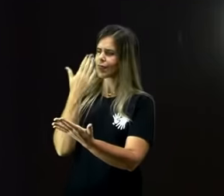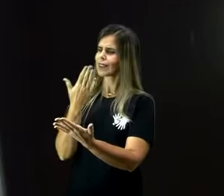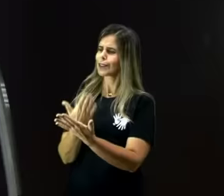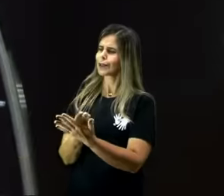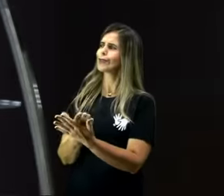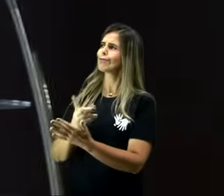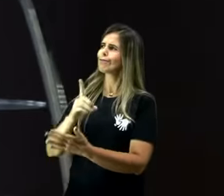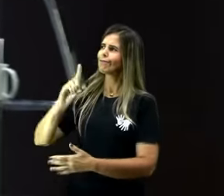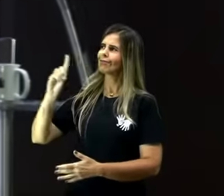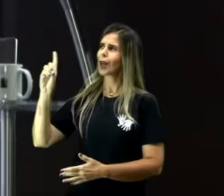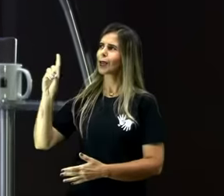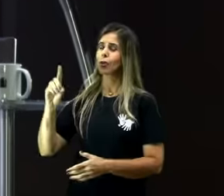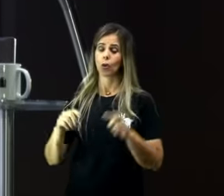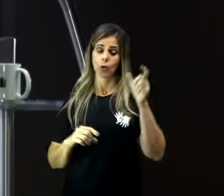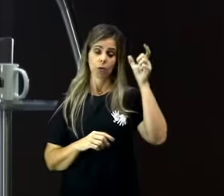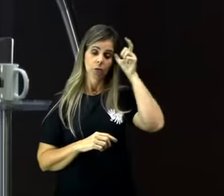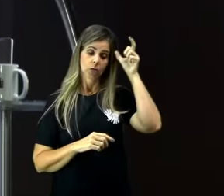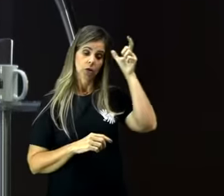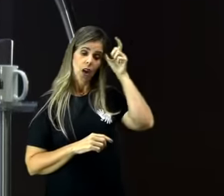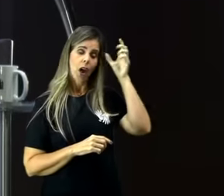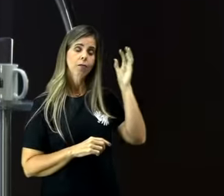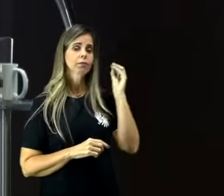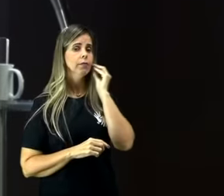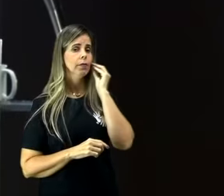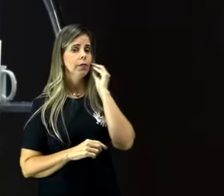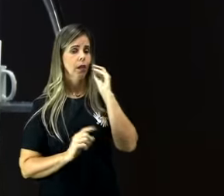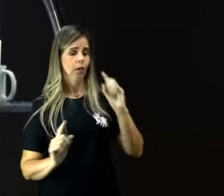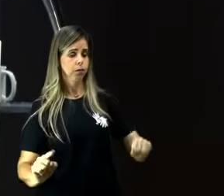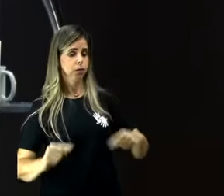parar. Porque se eu chegar do outro lado...